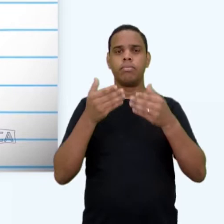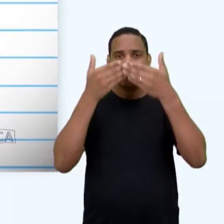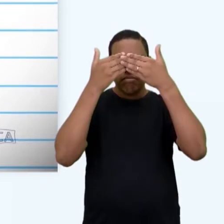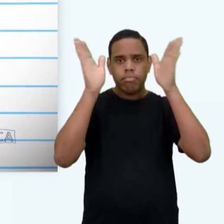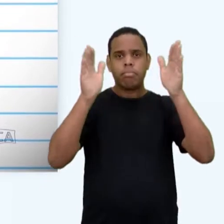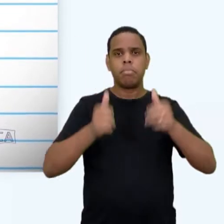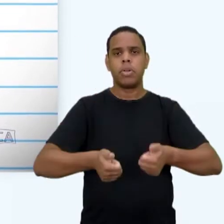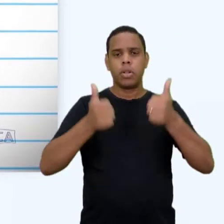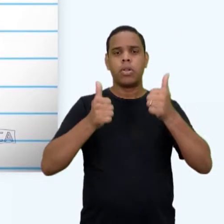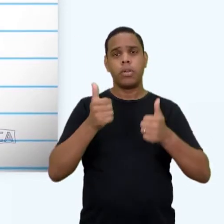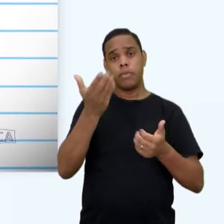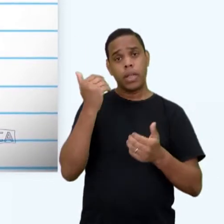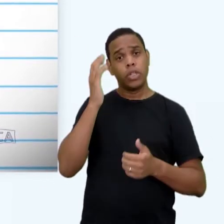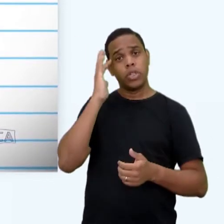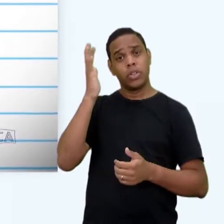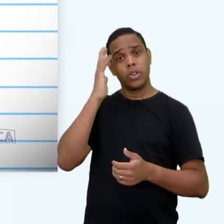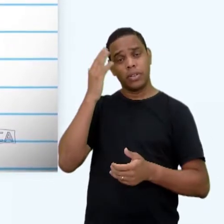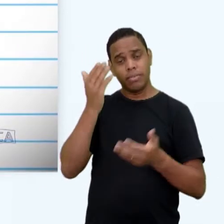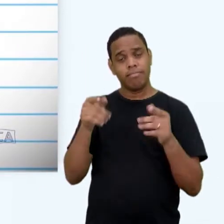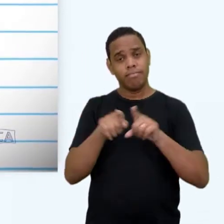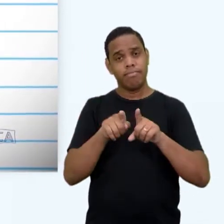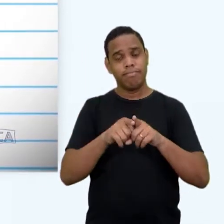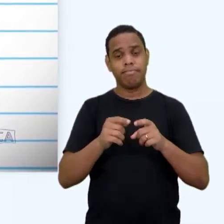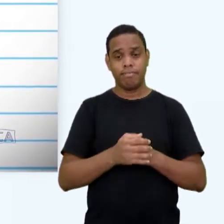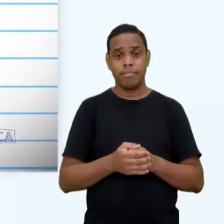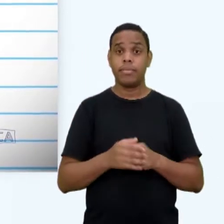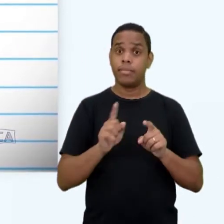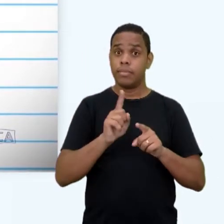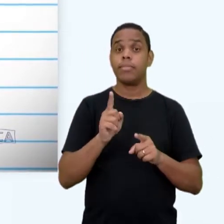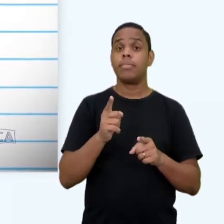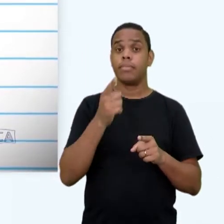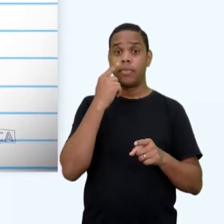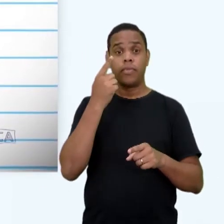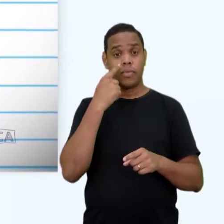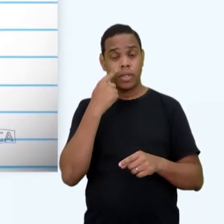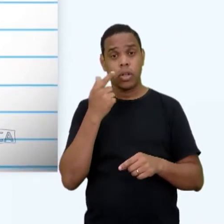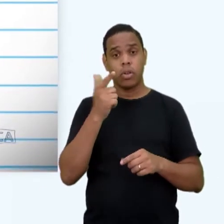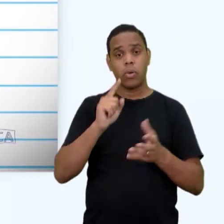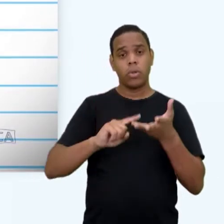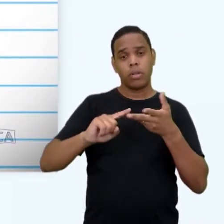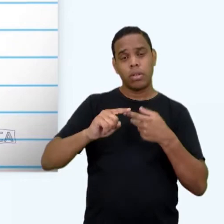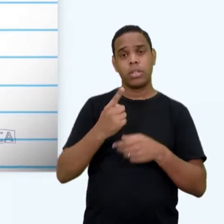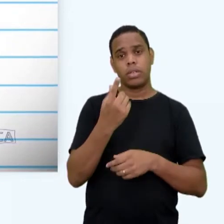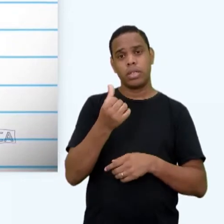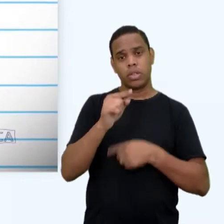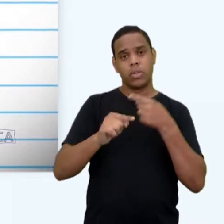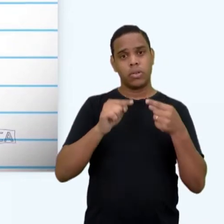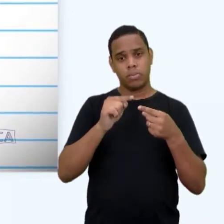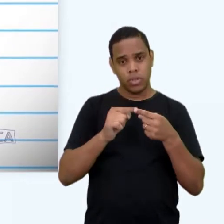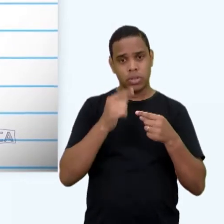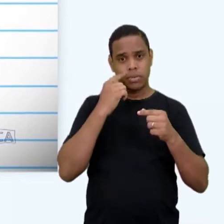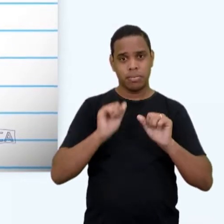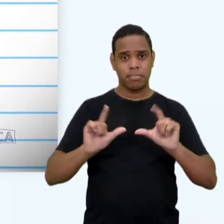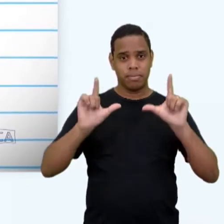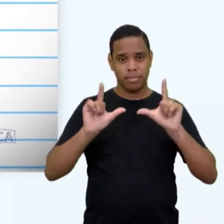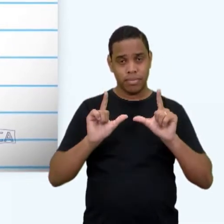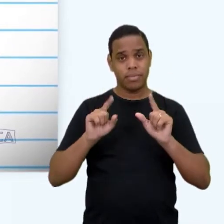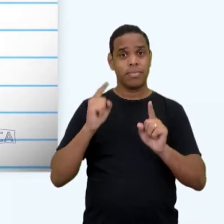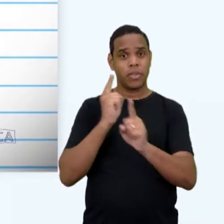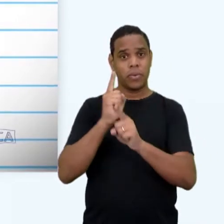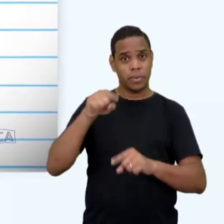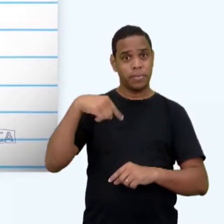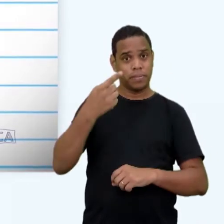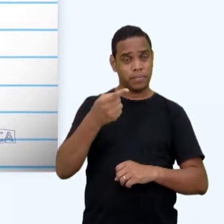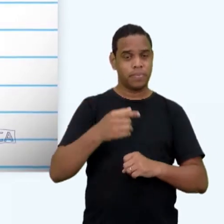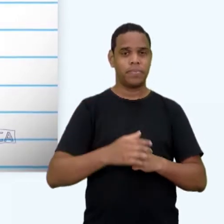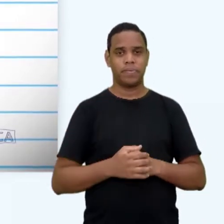mais alto. Venha sonhar mais alto você também. E não deixe de conferir os outros 16 objetivos aqui em nosso canal. Até a